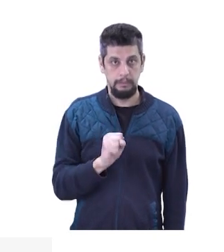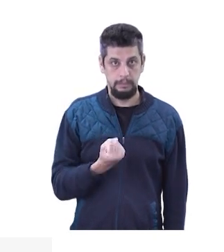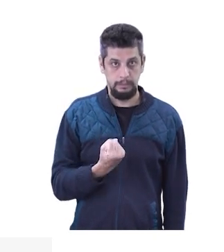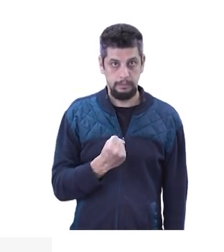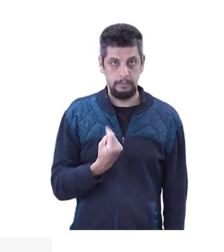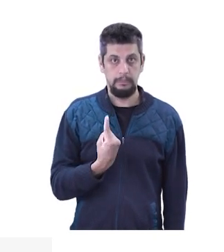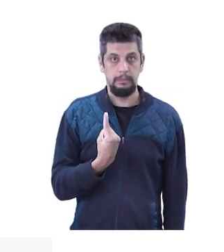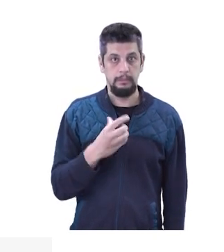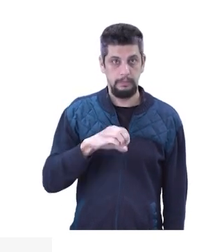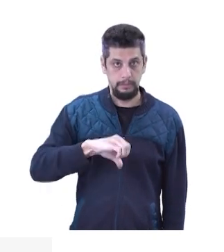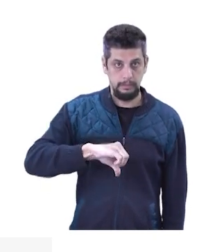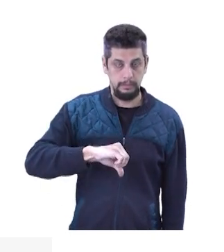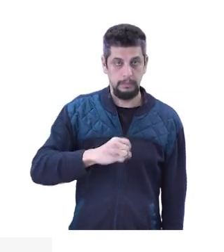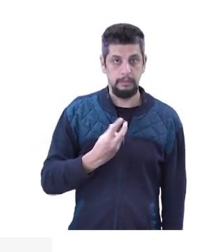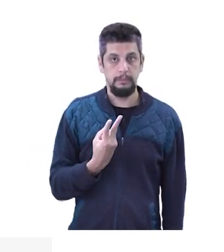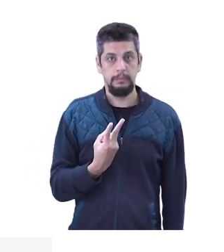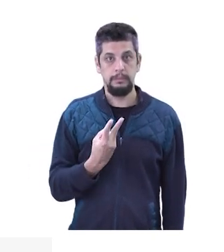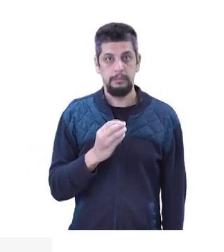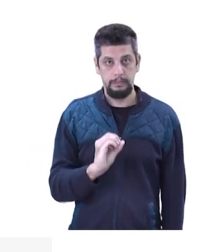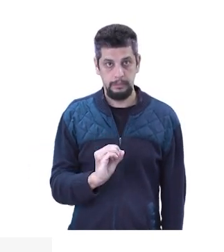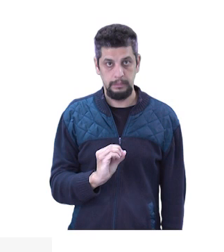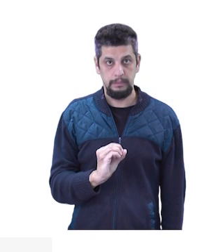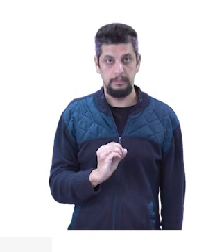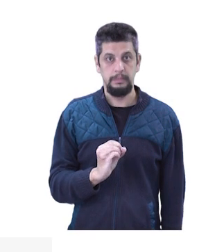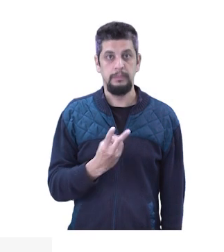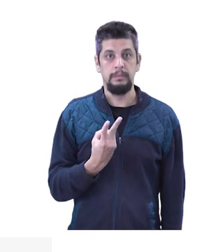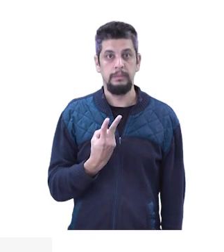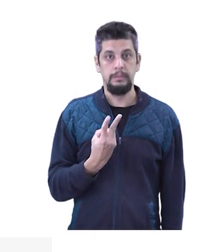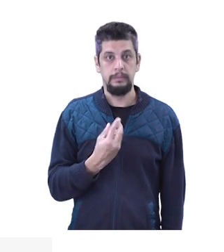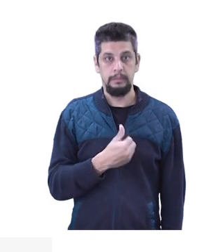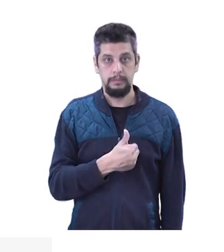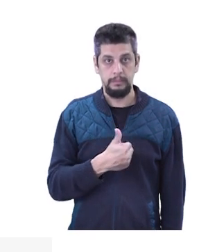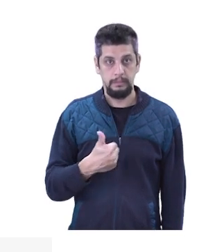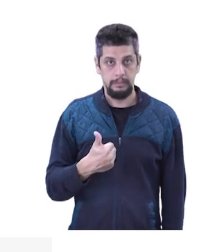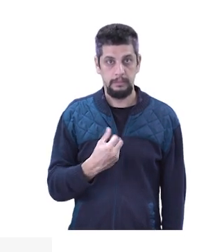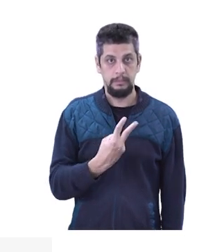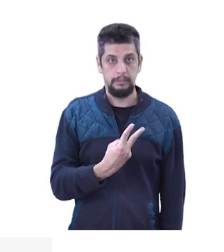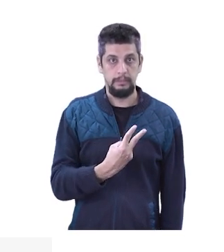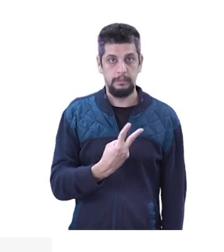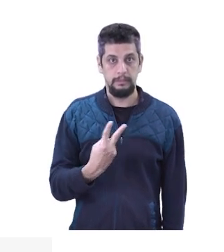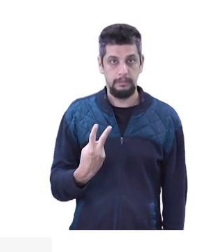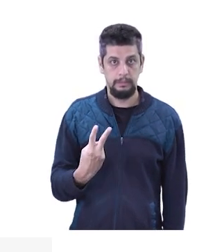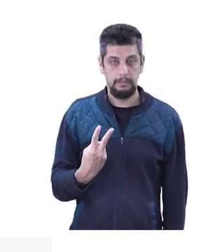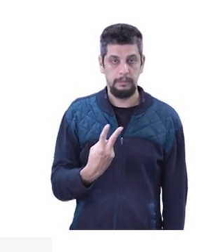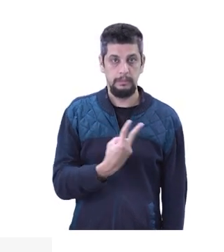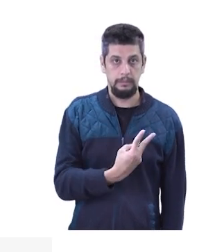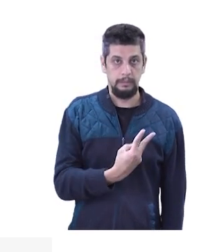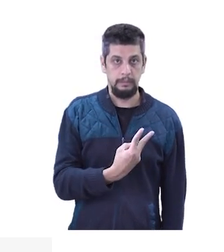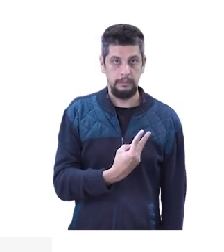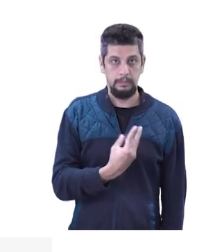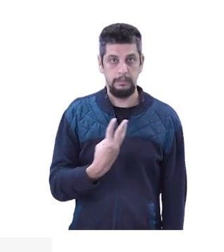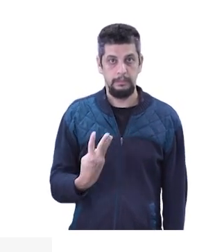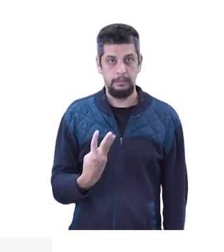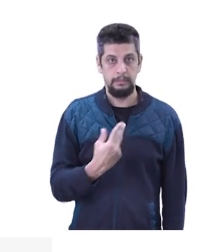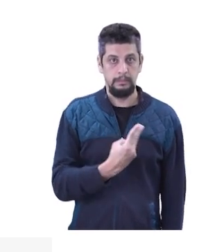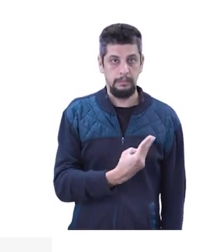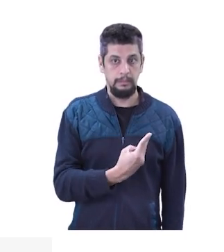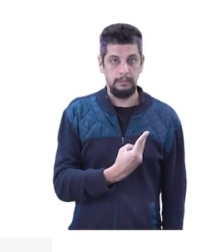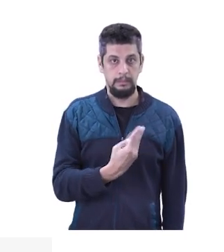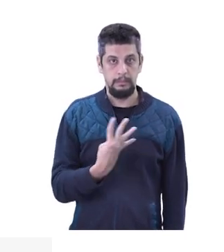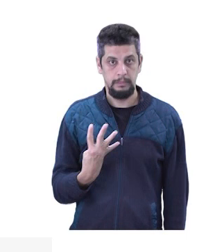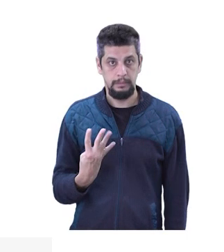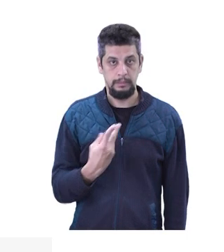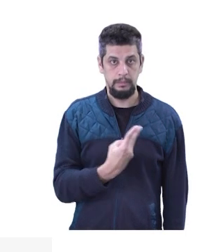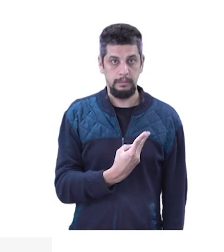16, 17. 18, 19, 20, 21,